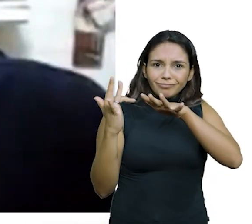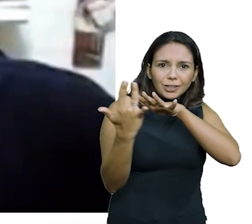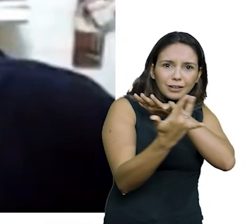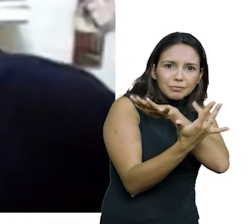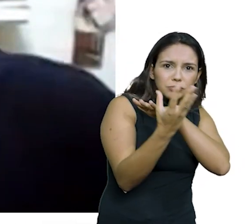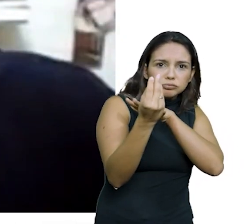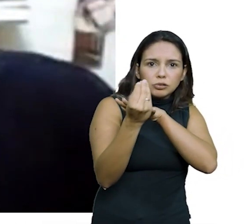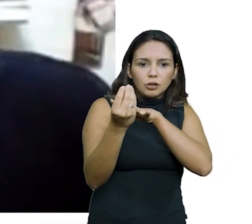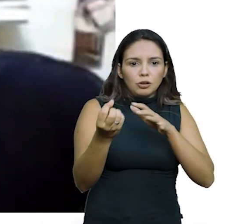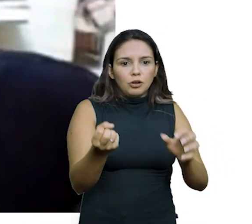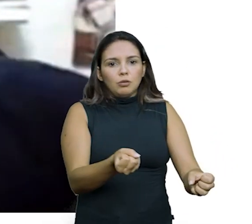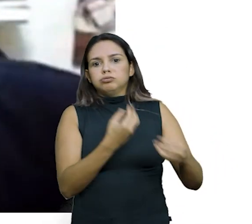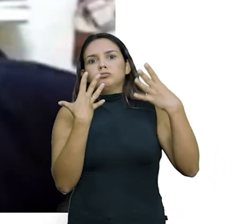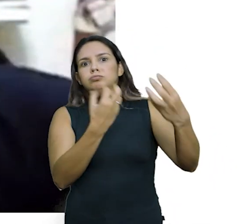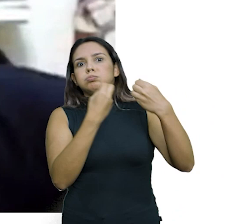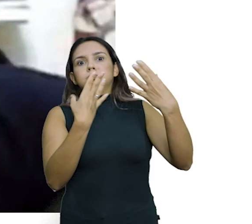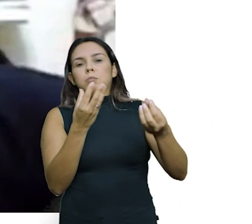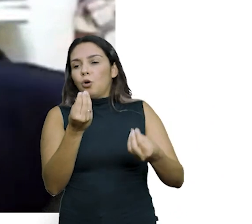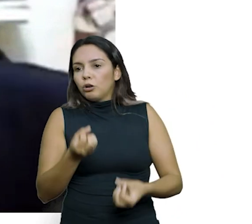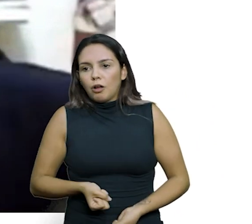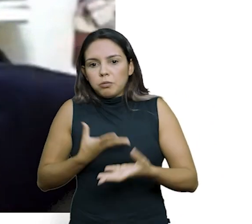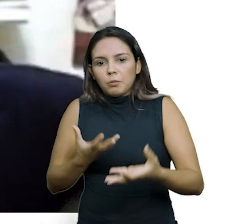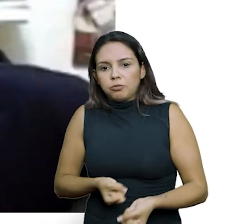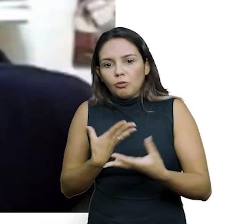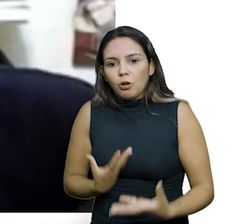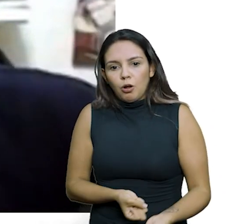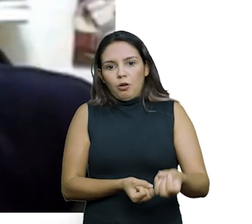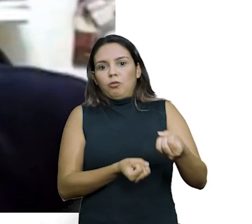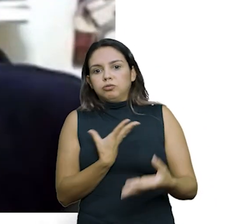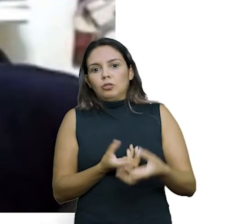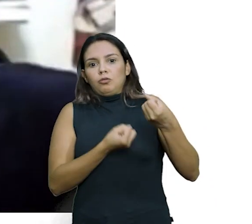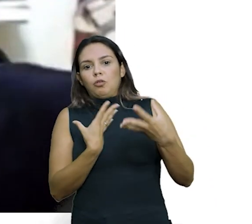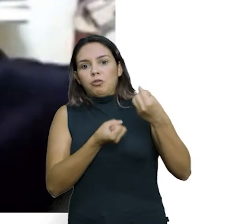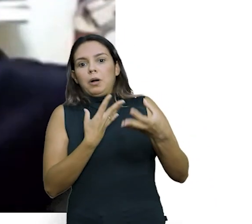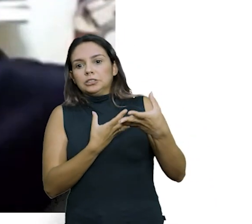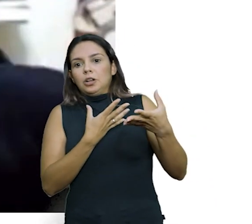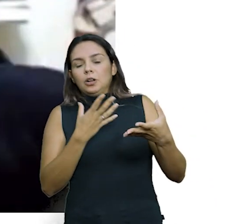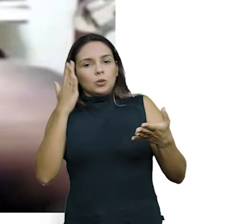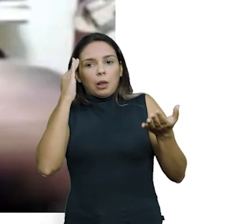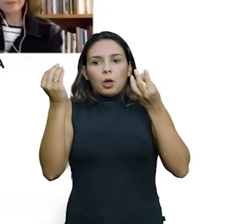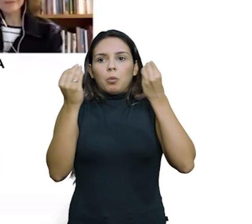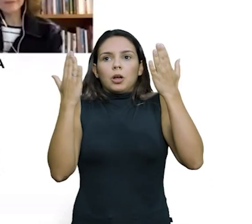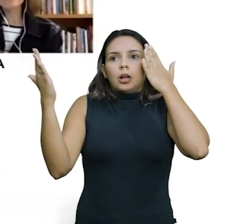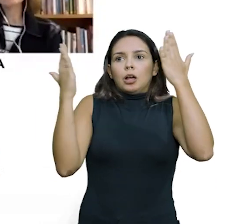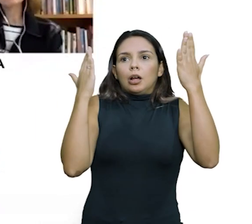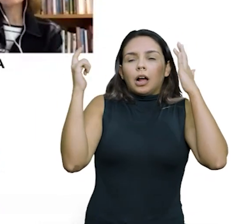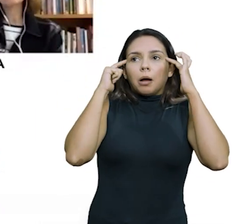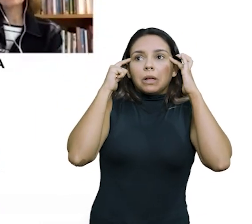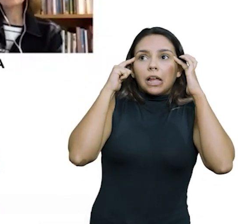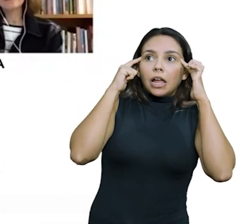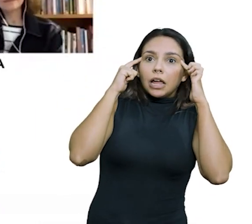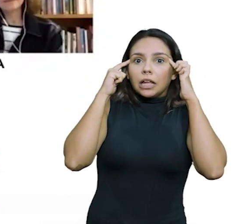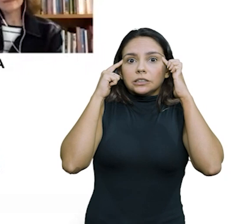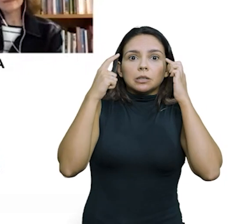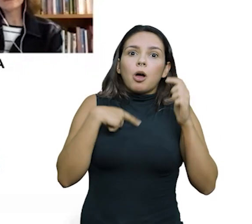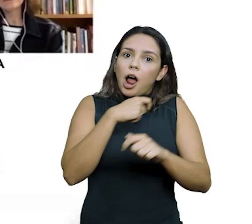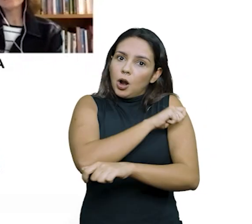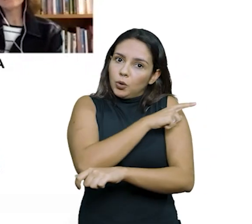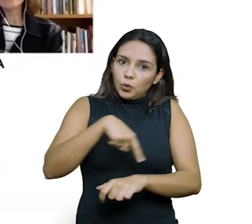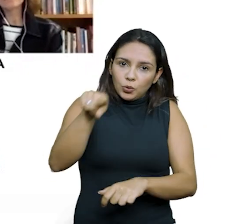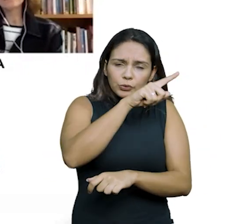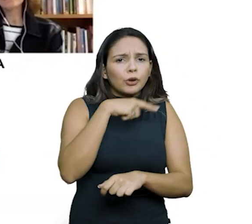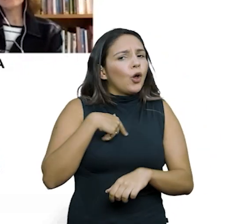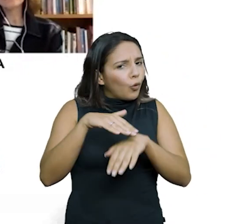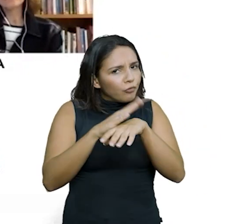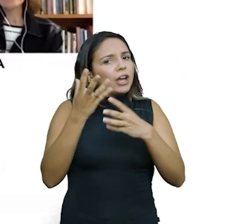um tsunami de informações. Então, eu não sei como eles estão conseguindo lidar com isso tudo. Com os meus alunos, nós